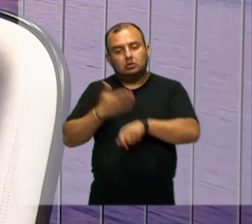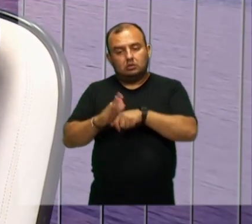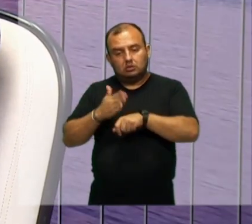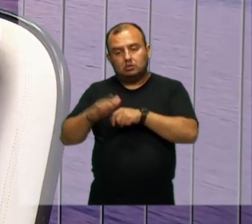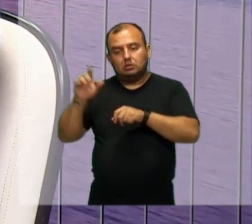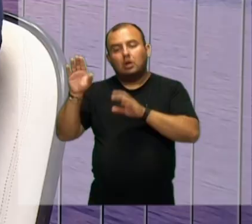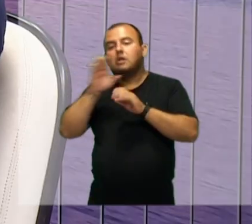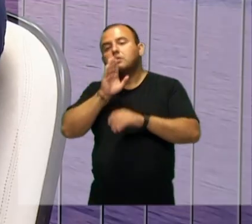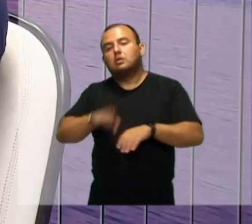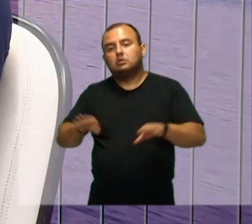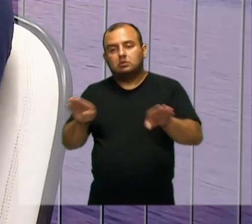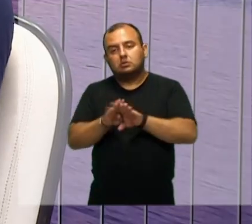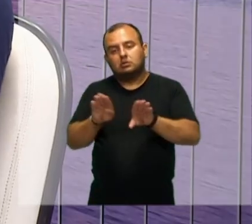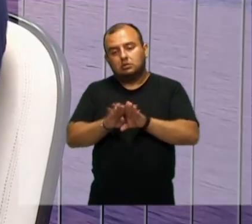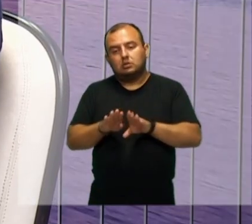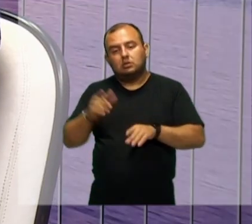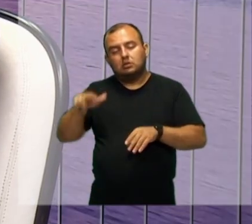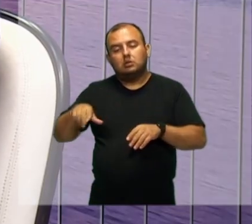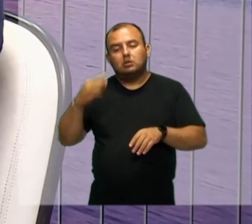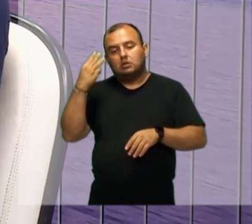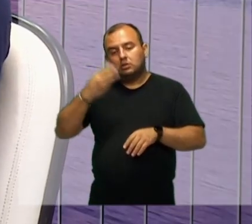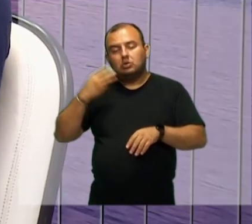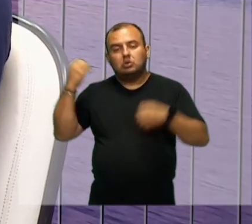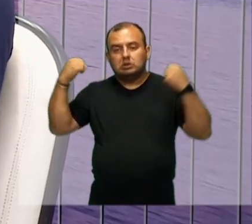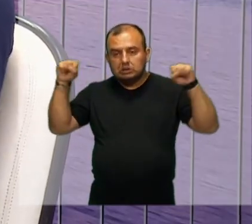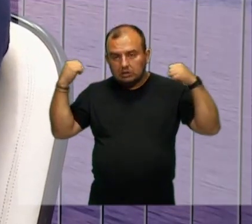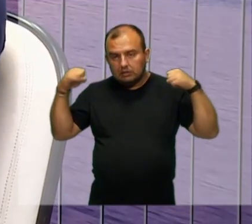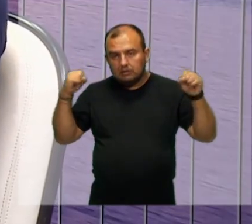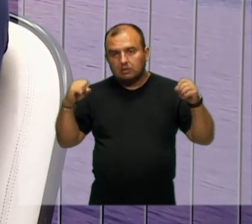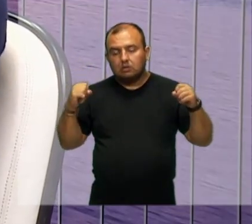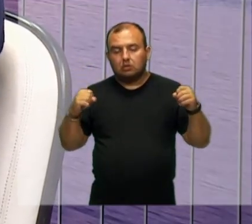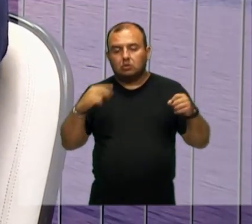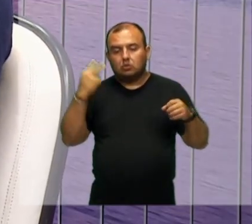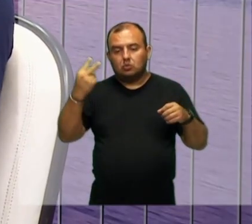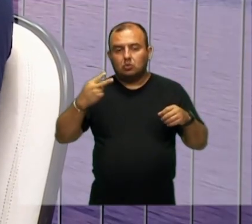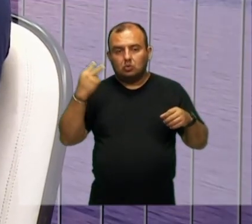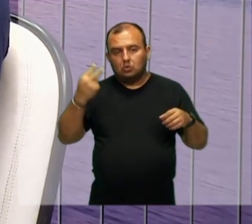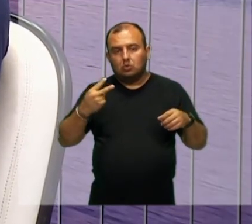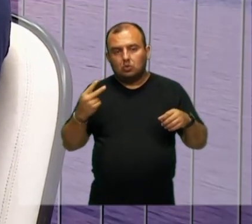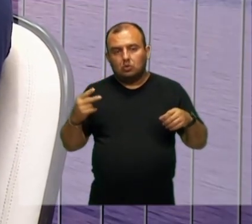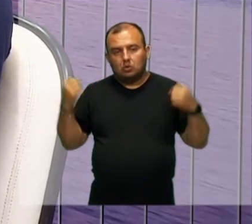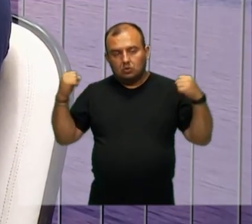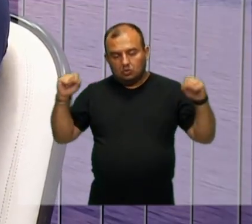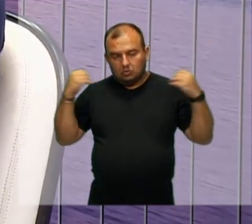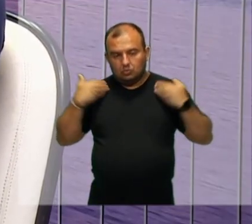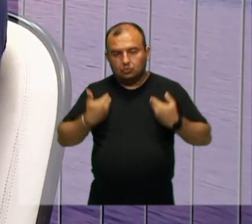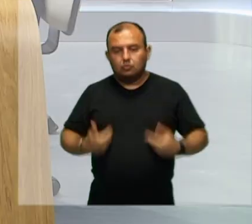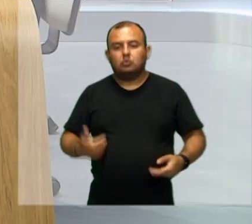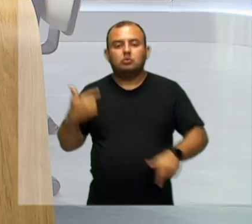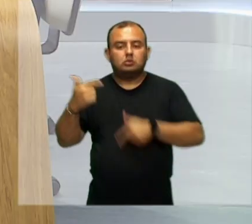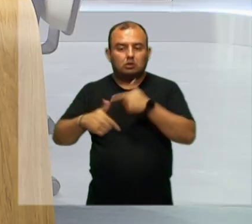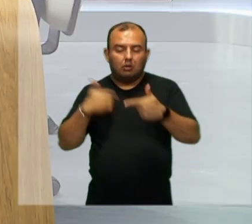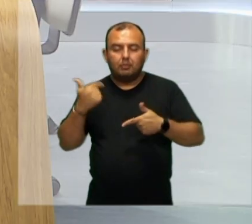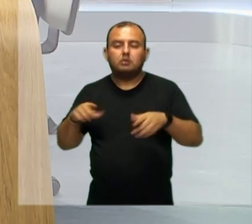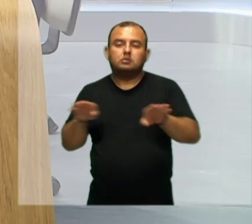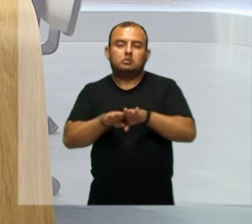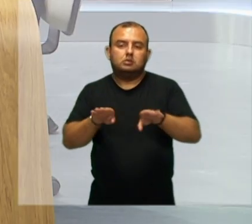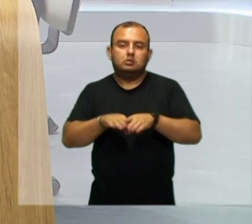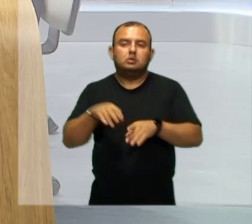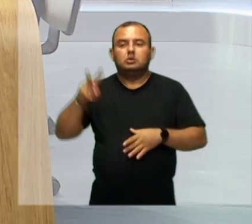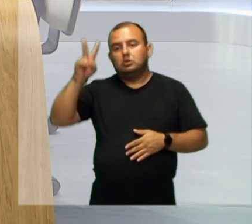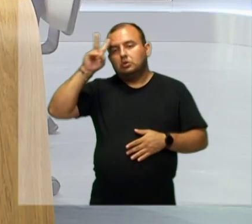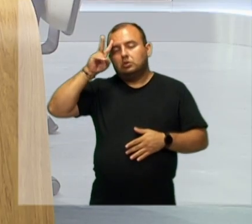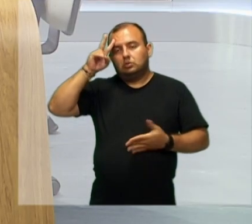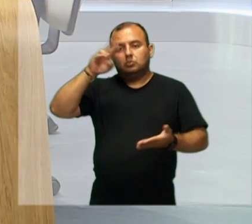da tarde, que daí é mais 3 horas de academia, 2 horas no mínimo. Fortalecimento físico. Trabalho físico. Isso de segunda a